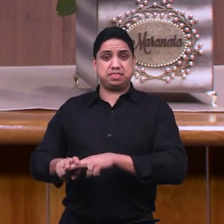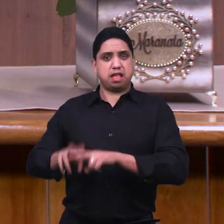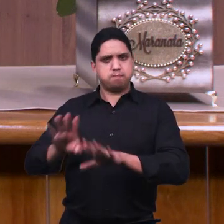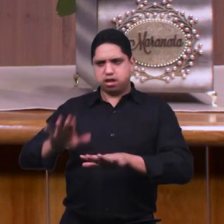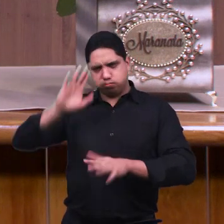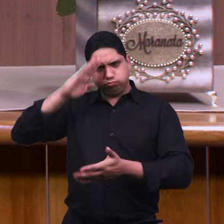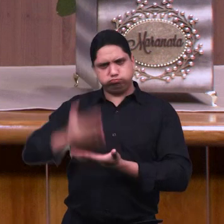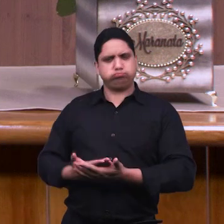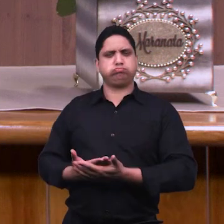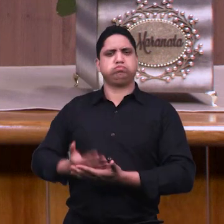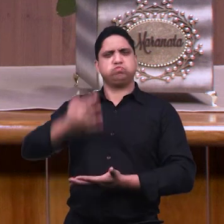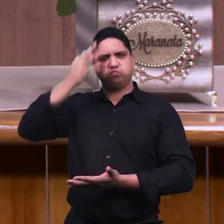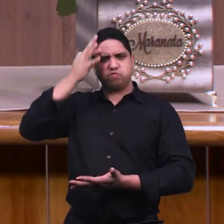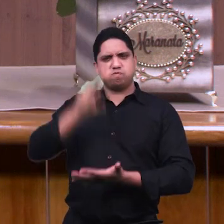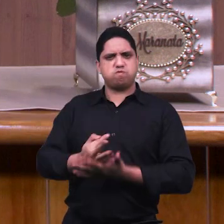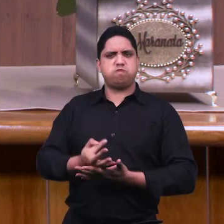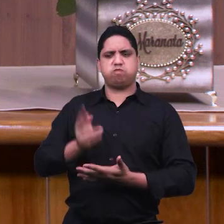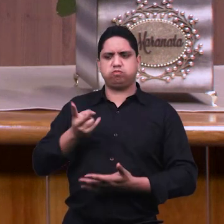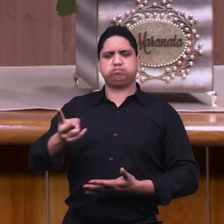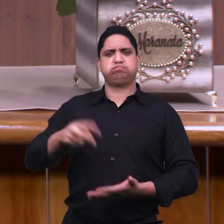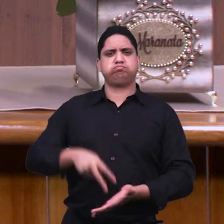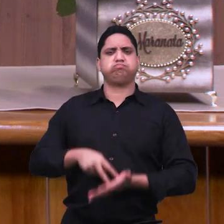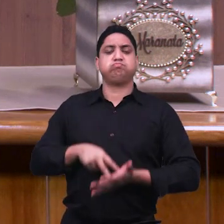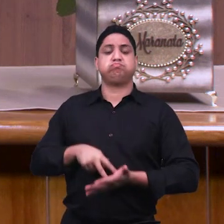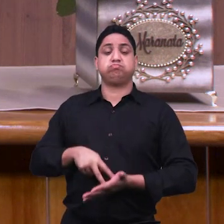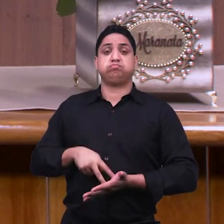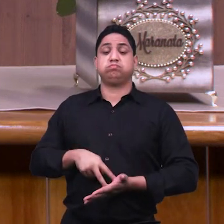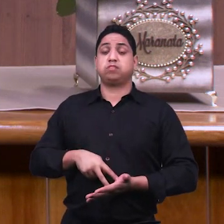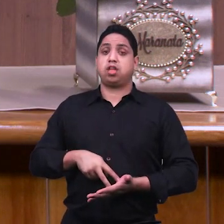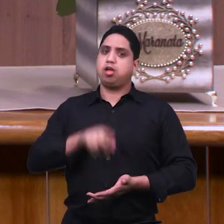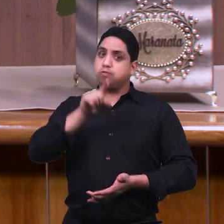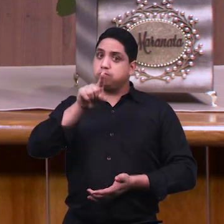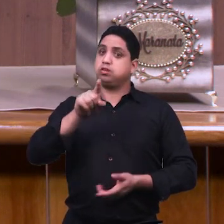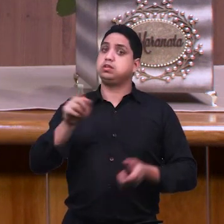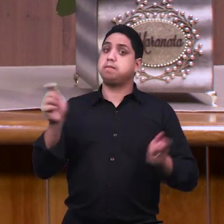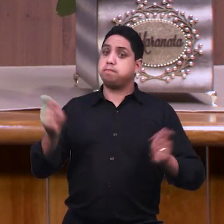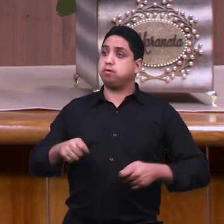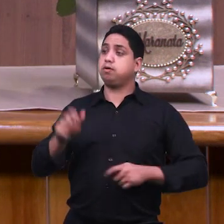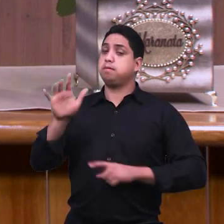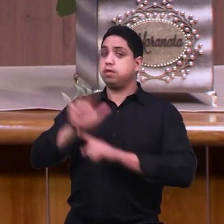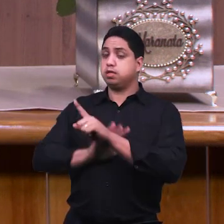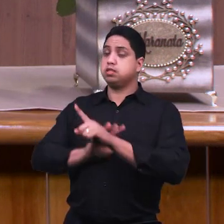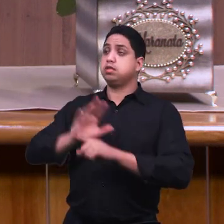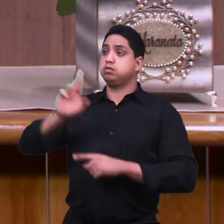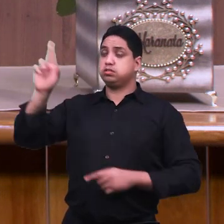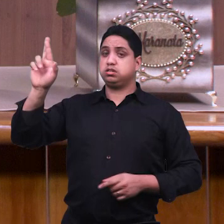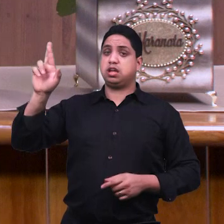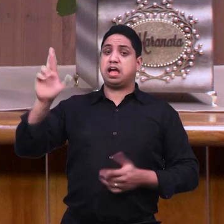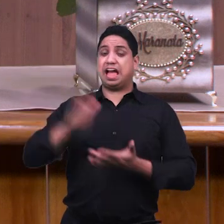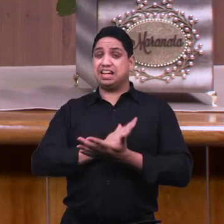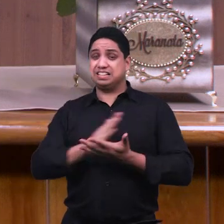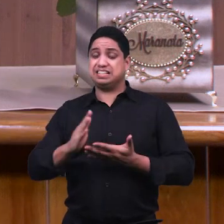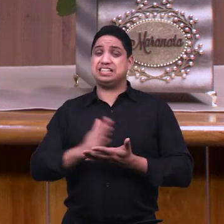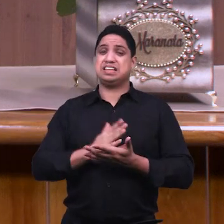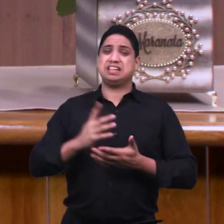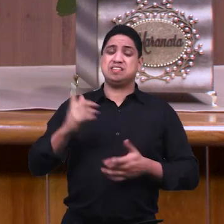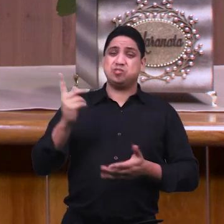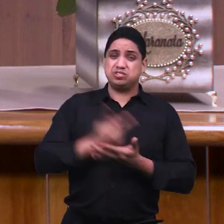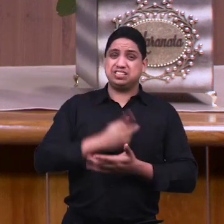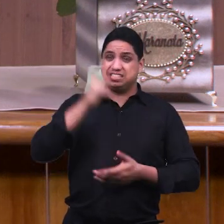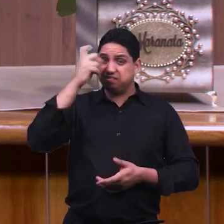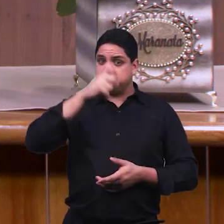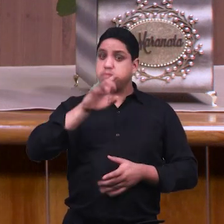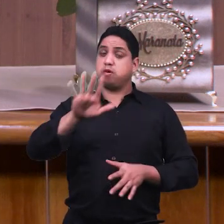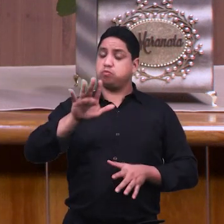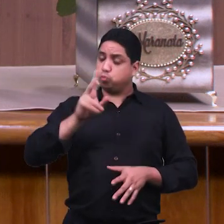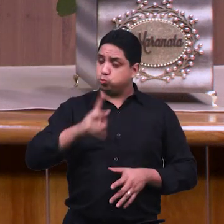não deixaram de crer que Deus tinha um propósito naquilo. Meu irmão, minha irmã, você pode ter consultado ao Senhor e alguma coisa ficar difícil, mas não deixa